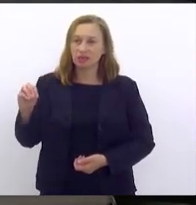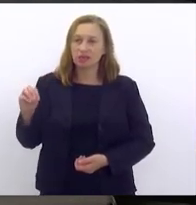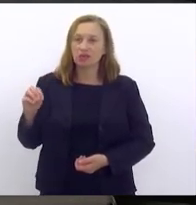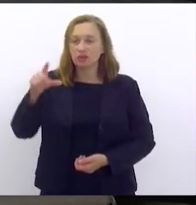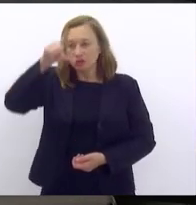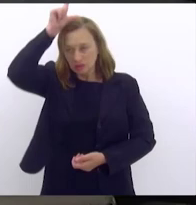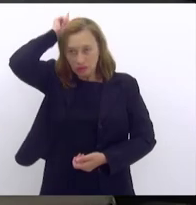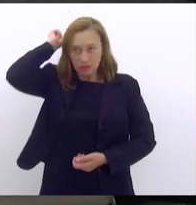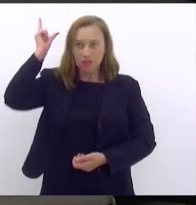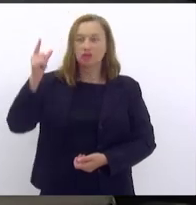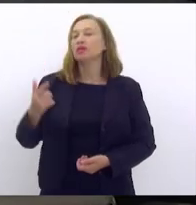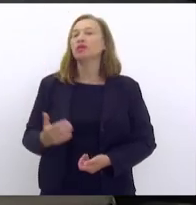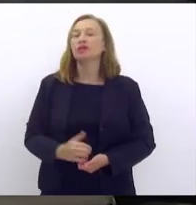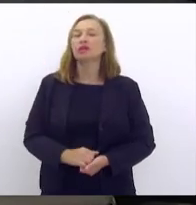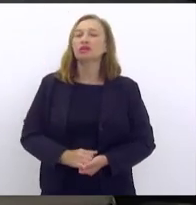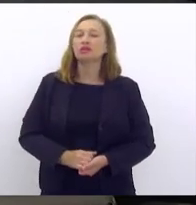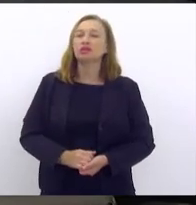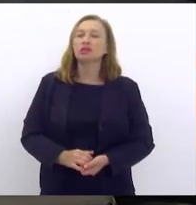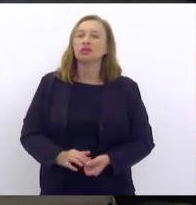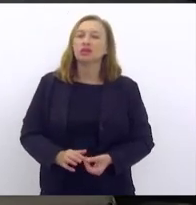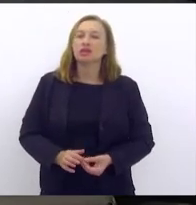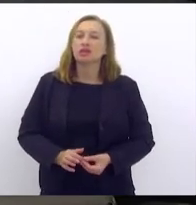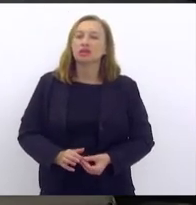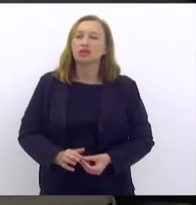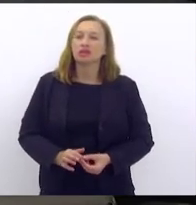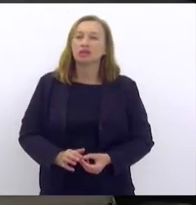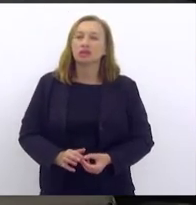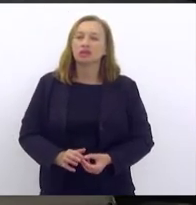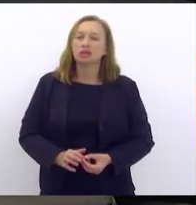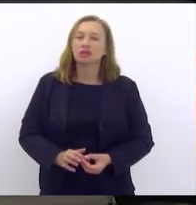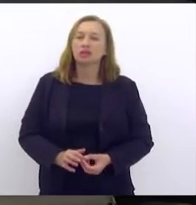Luiz Paulo, nosso nome deputado Luiz Paulo,